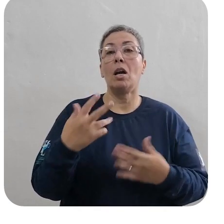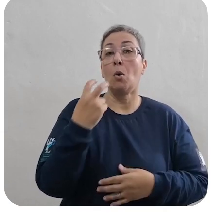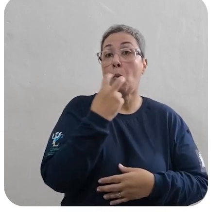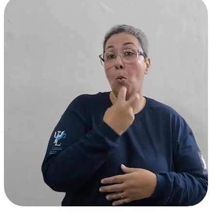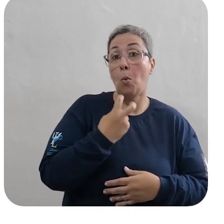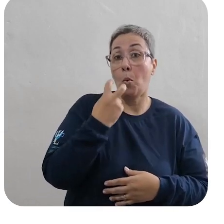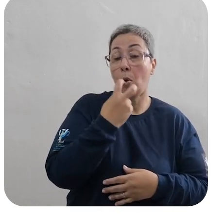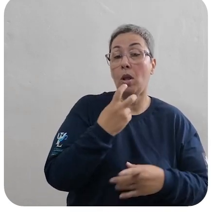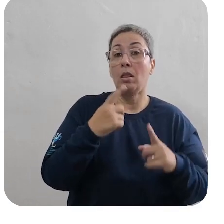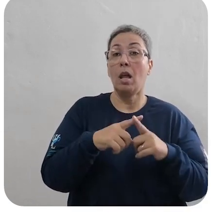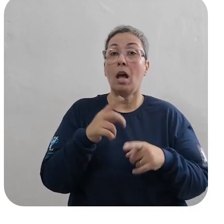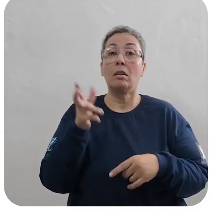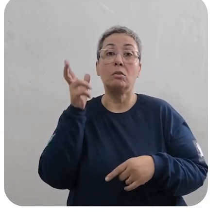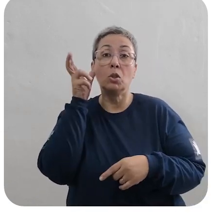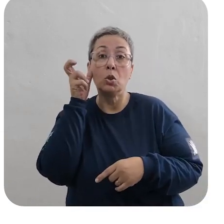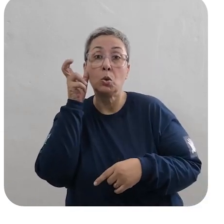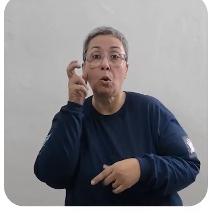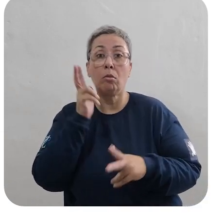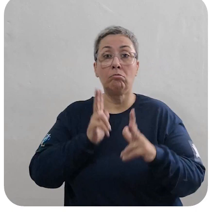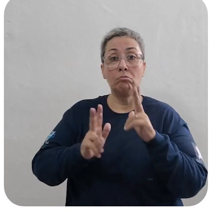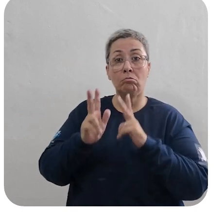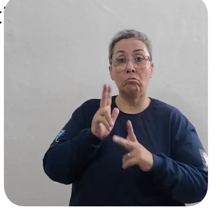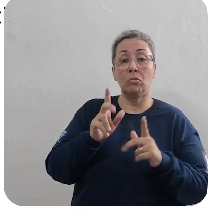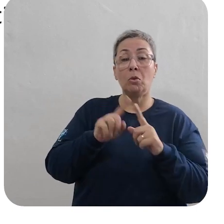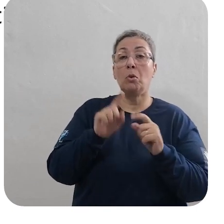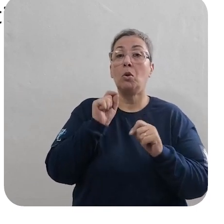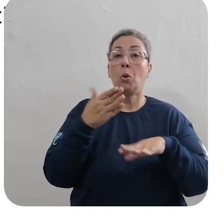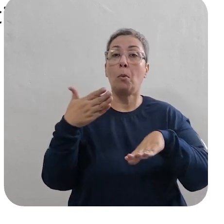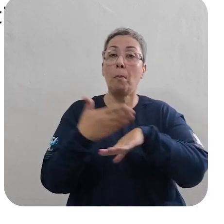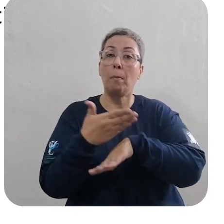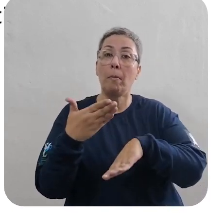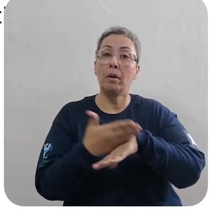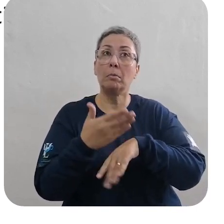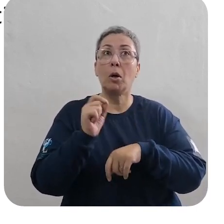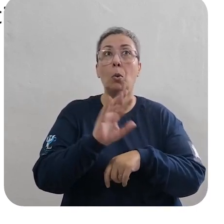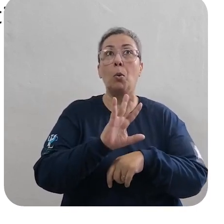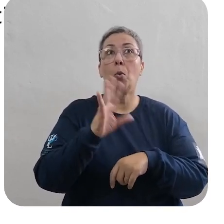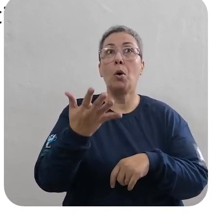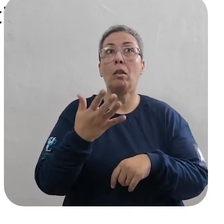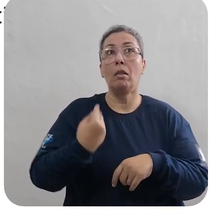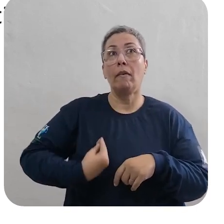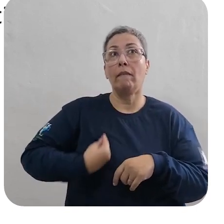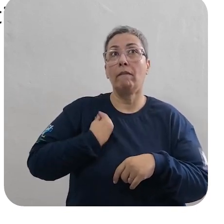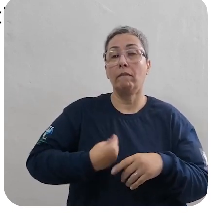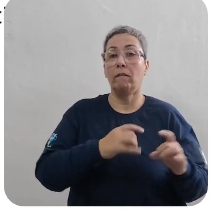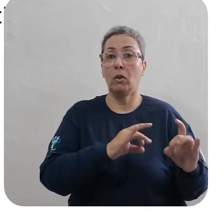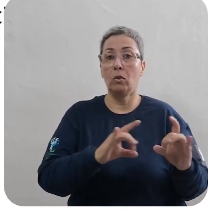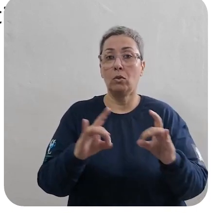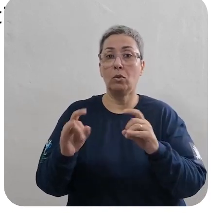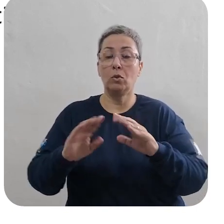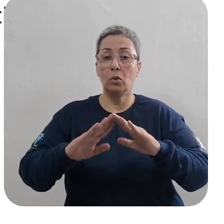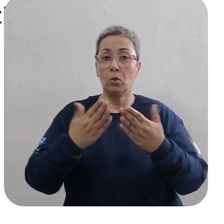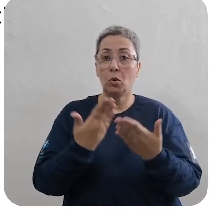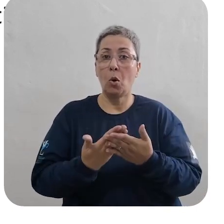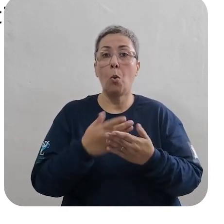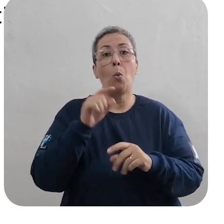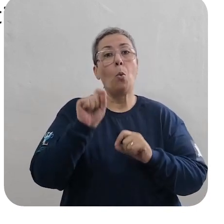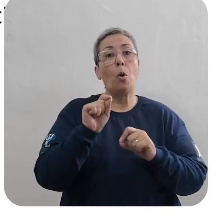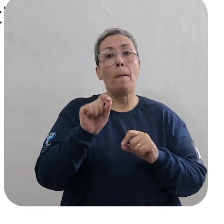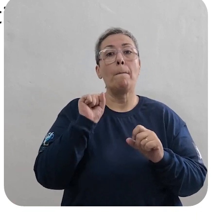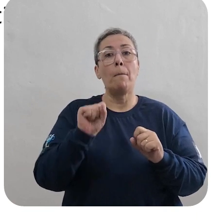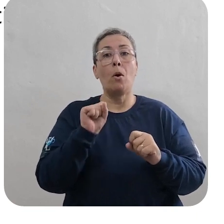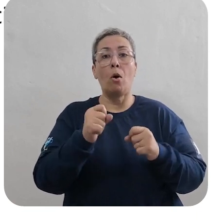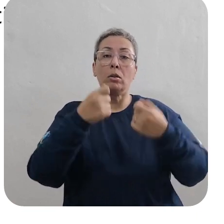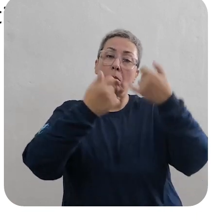Em oralidade, fala e escuta, temos participar das situações do cotidiano escolar, nas quais